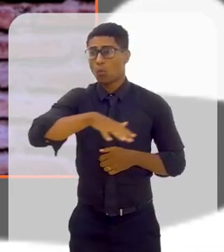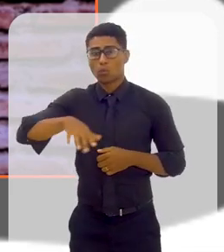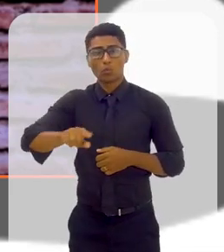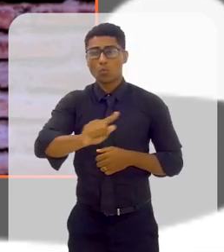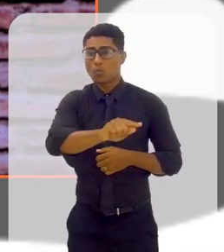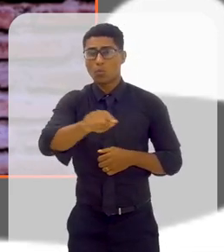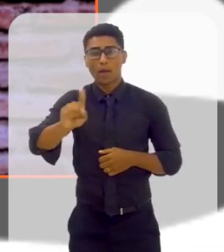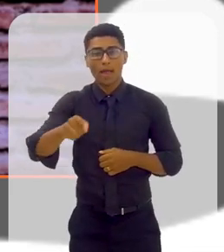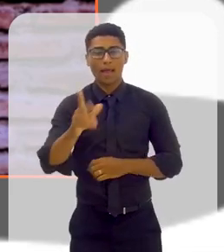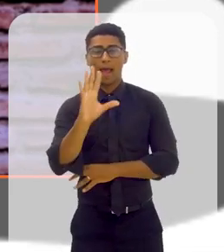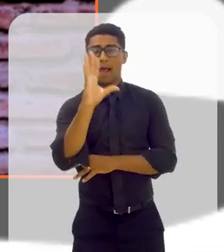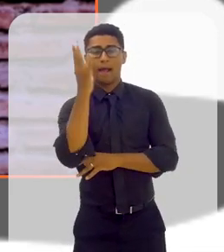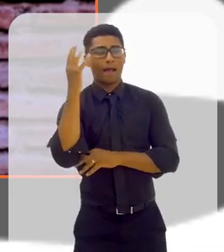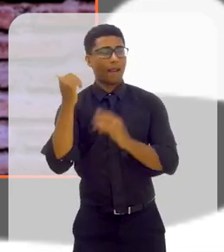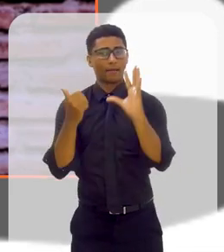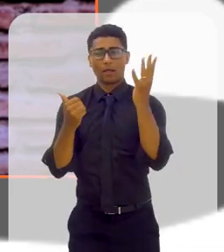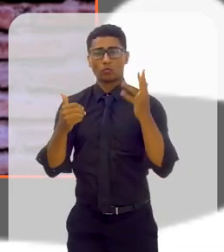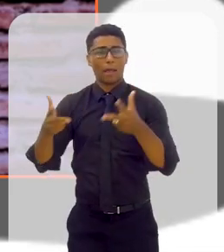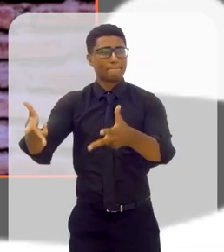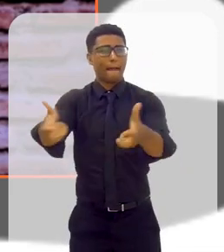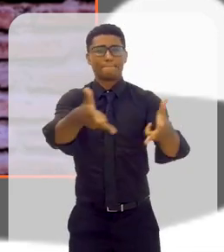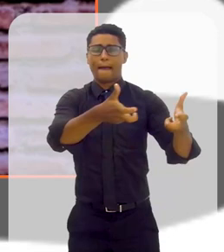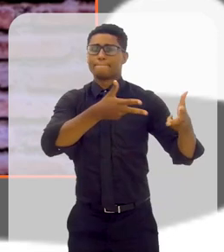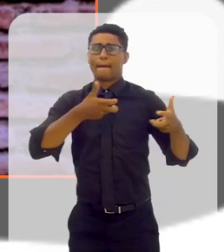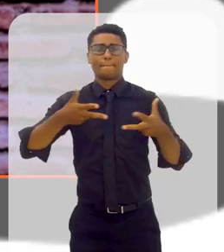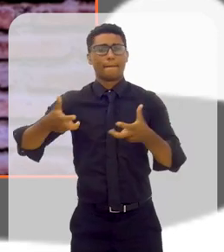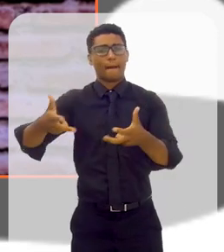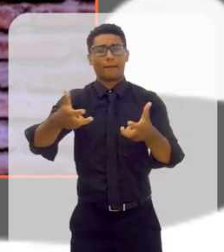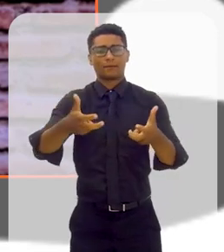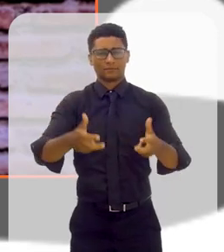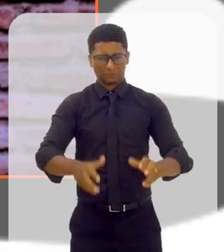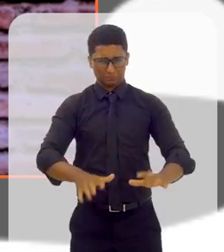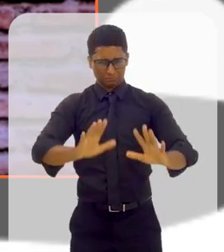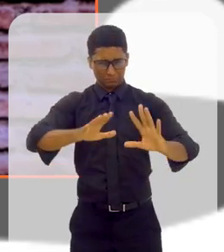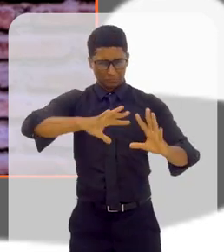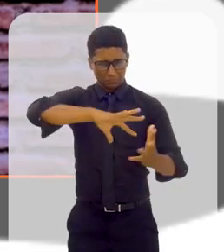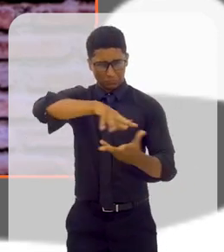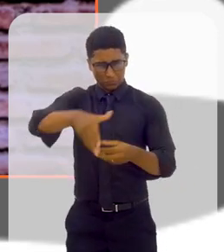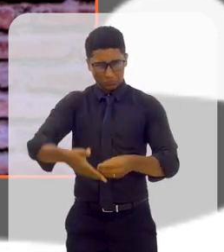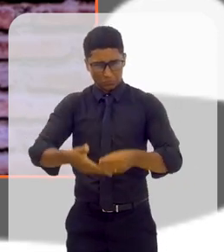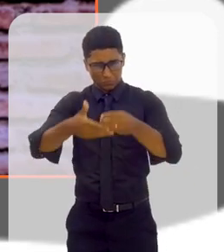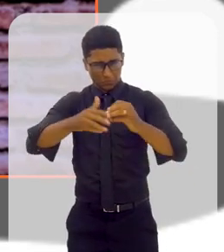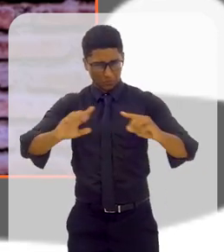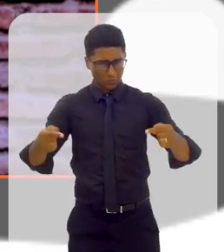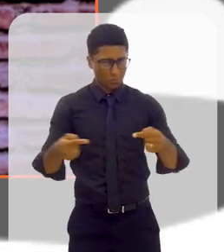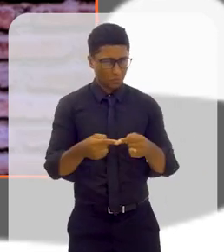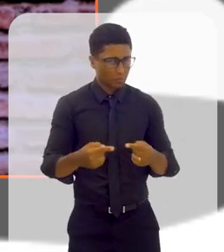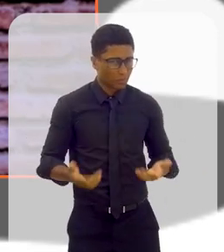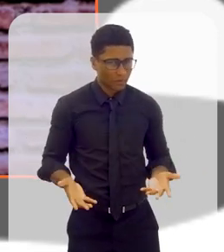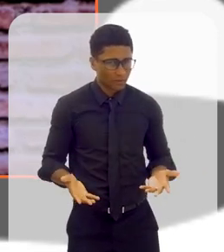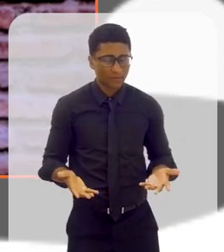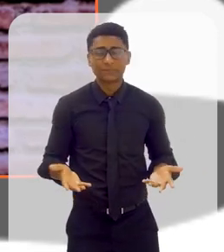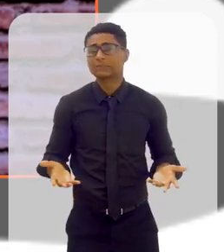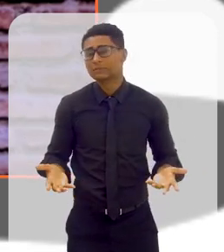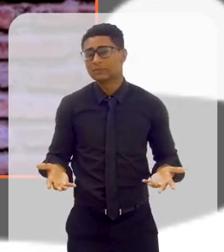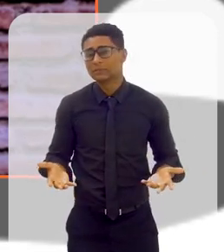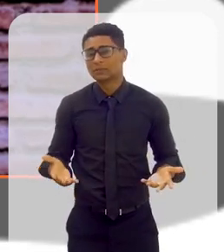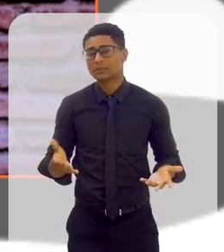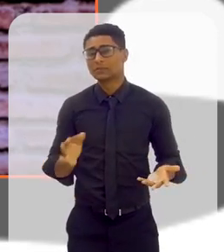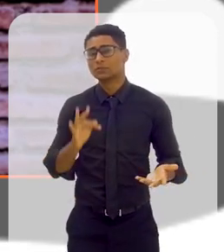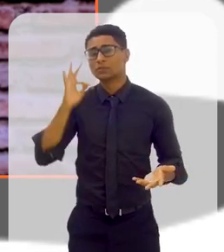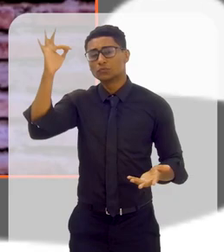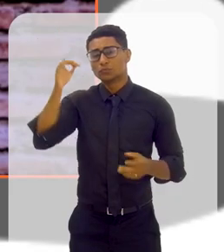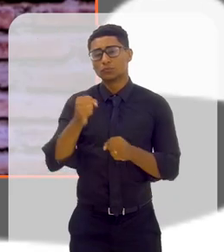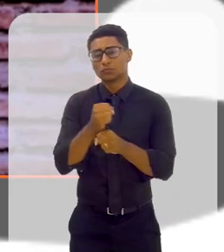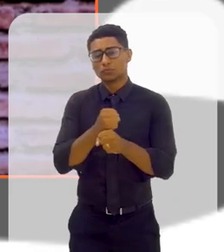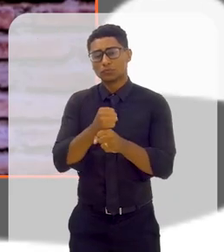de reservas naturais. Agora, é sustentável? Como será daqui a mais